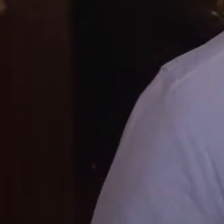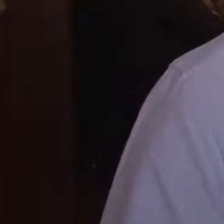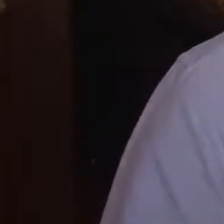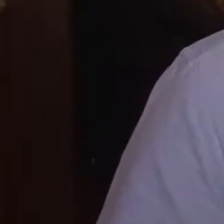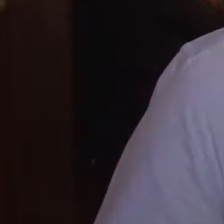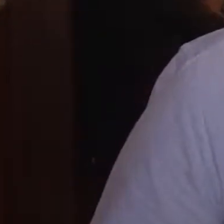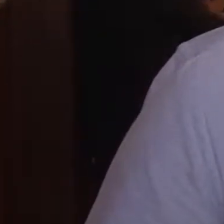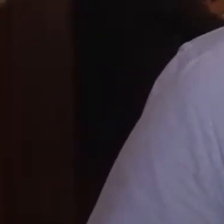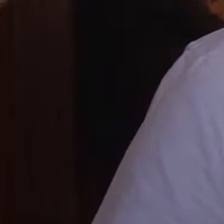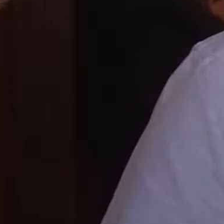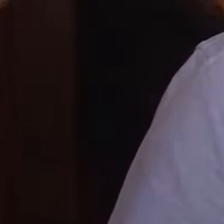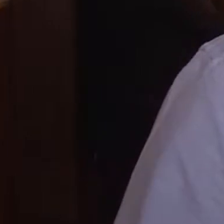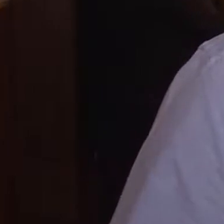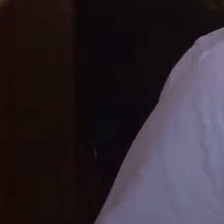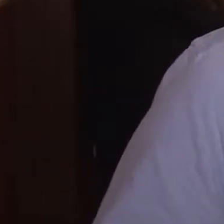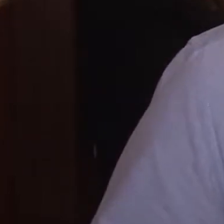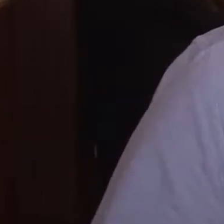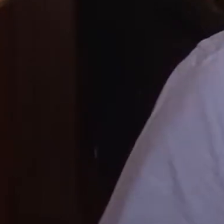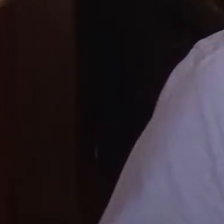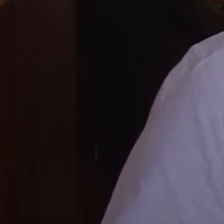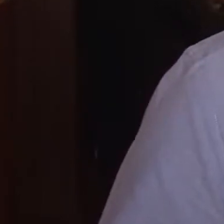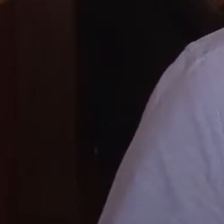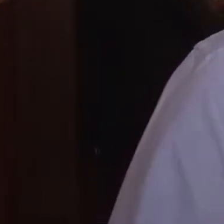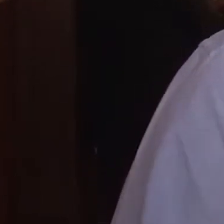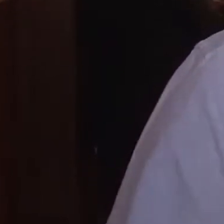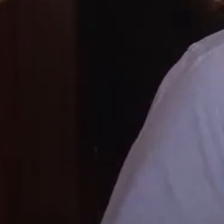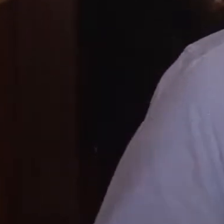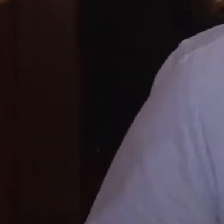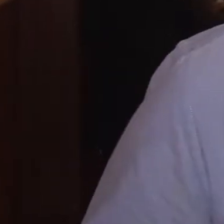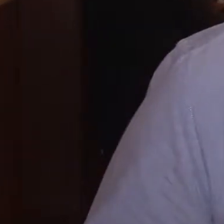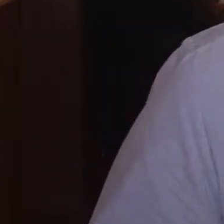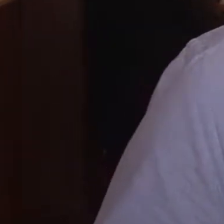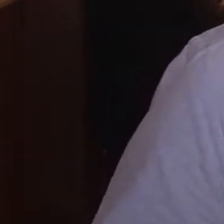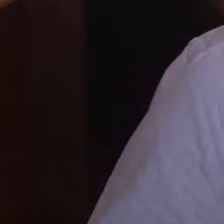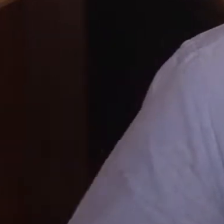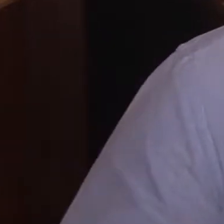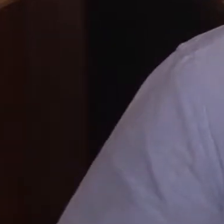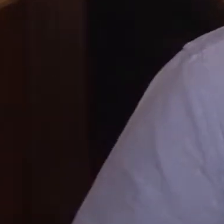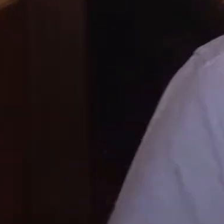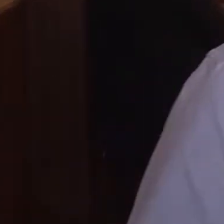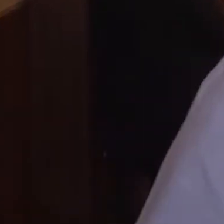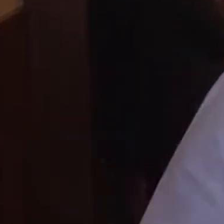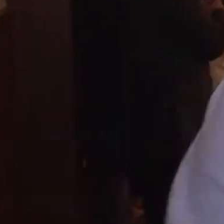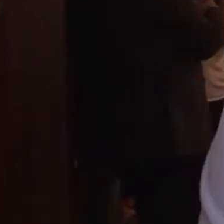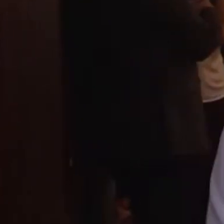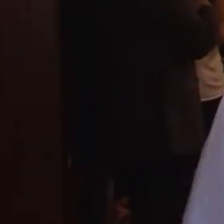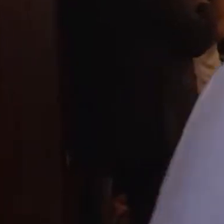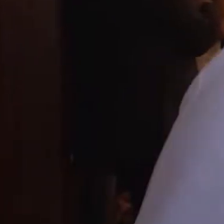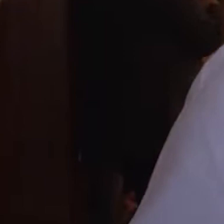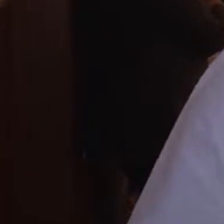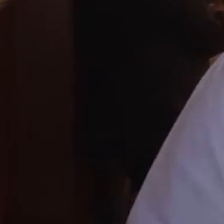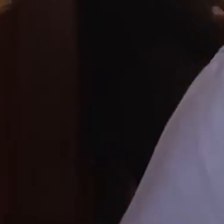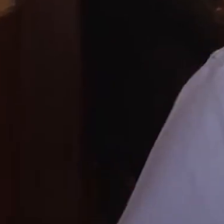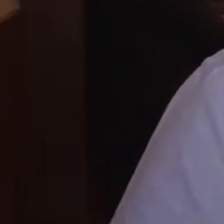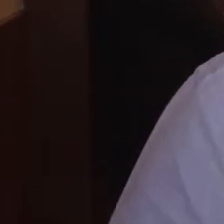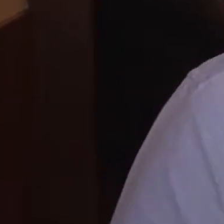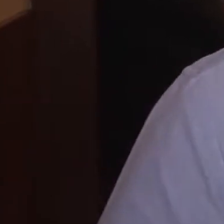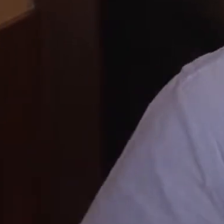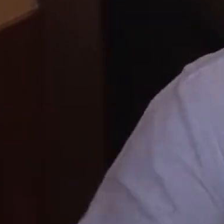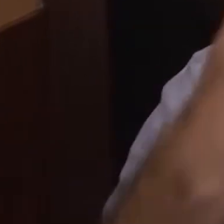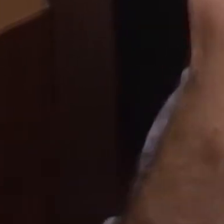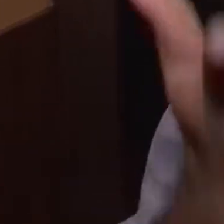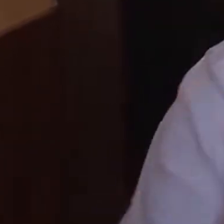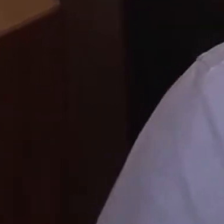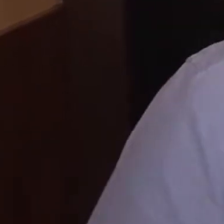das discussões, a gente vai avaliar, vai verificar se está faltando ou não algum problema em relação ao segmento. E, claro, e se tiver algum